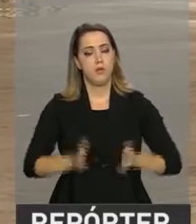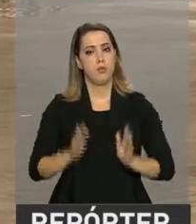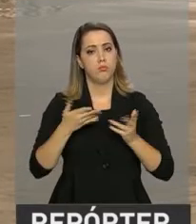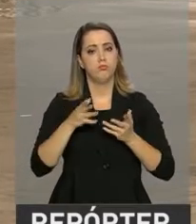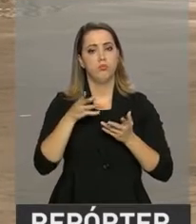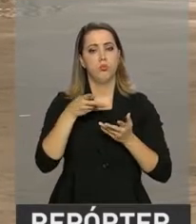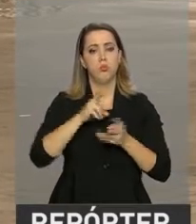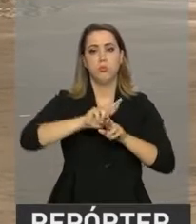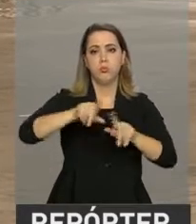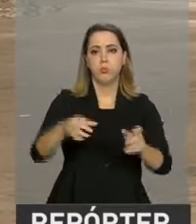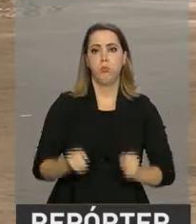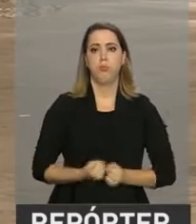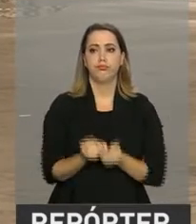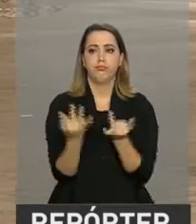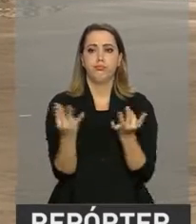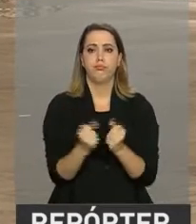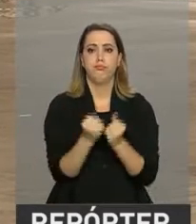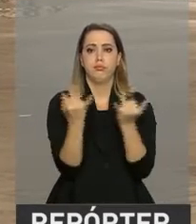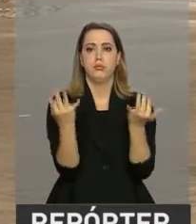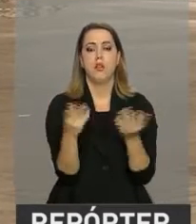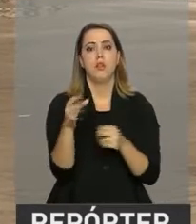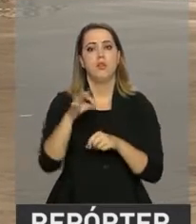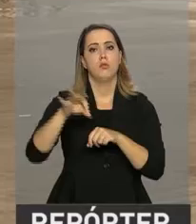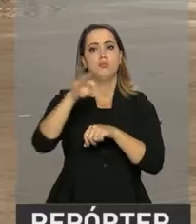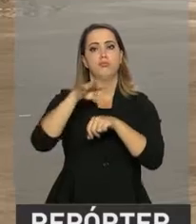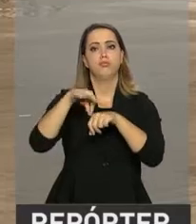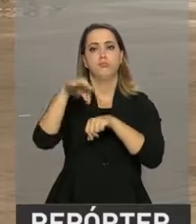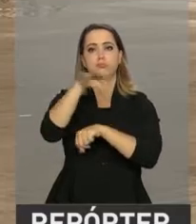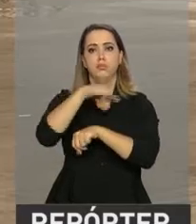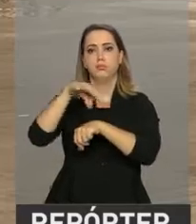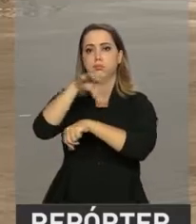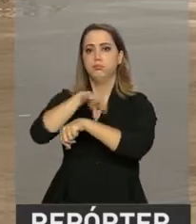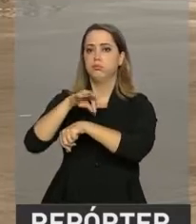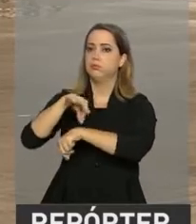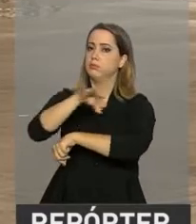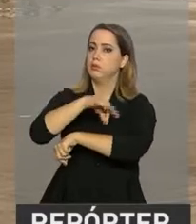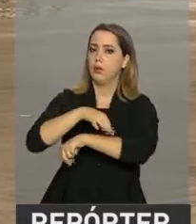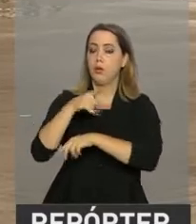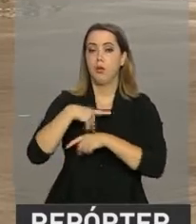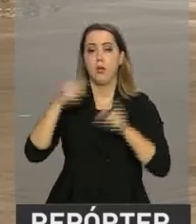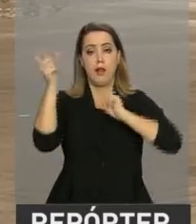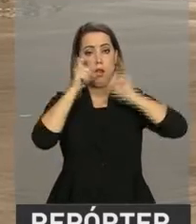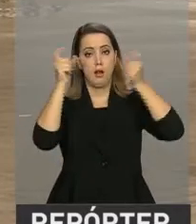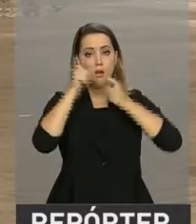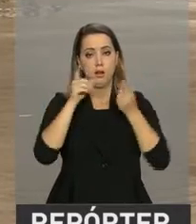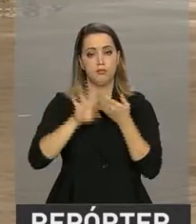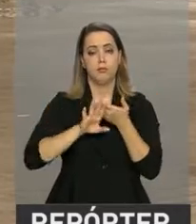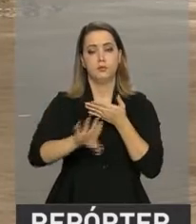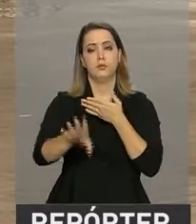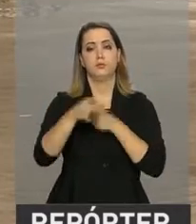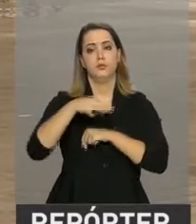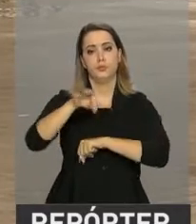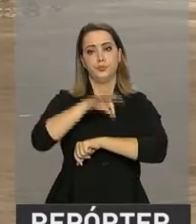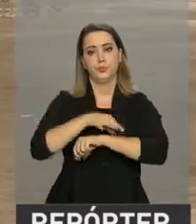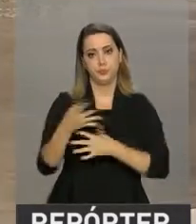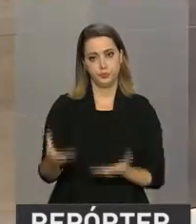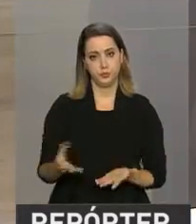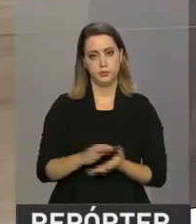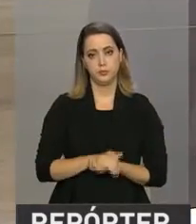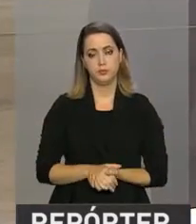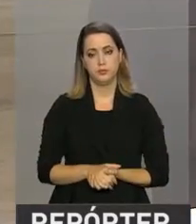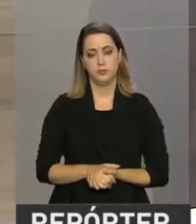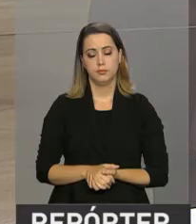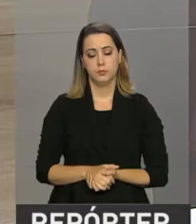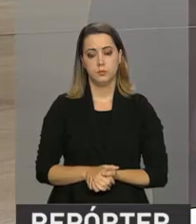então o dia de amanhã é um dia de alerta um dia de conscientização para combater o mosquito eu voto com você